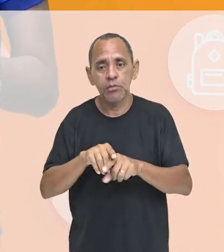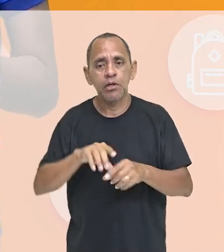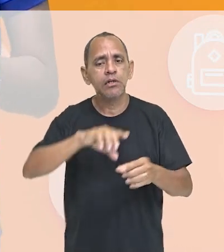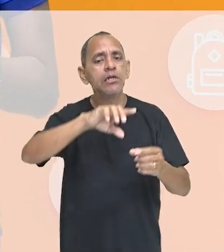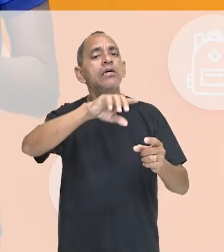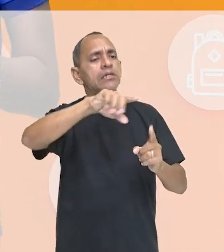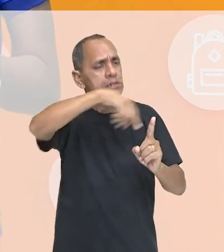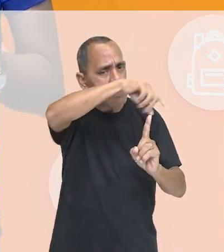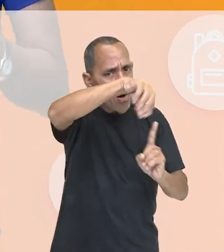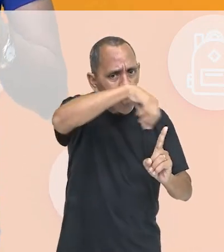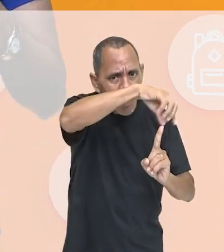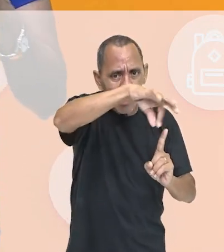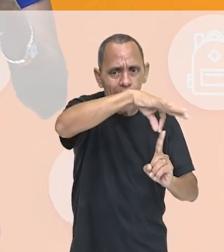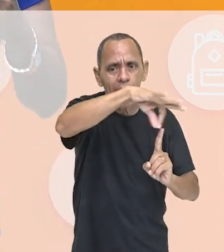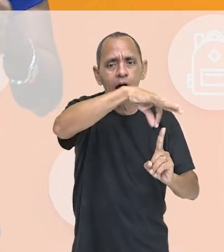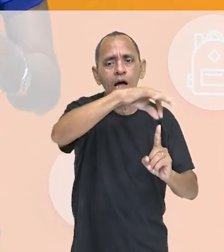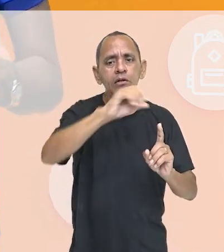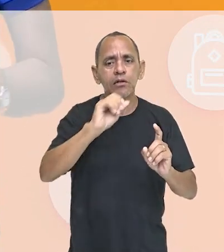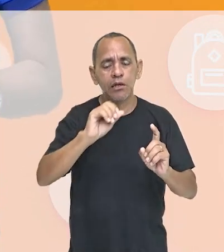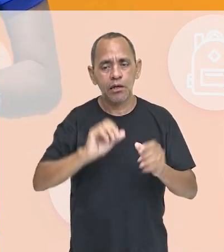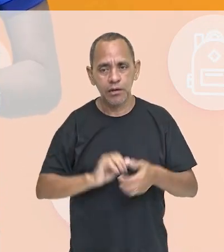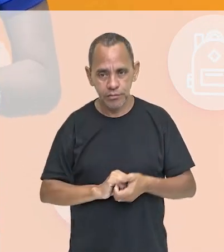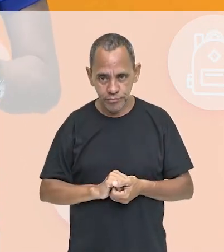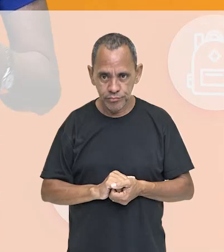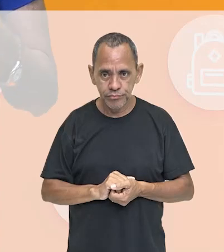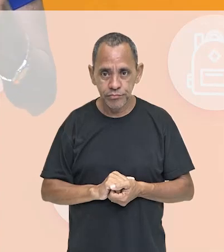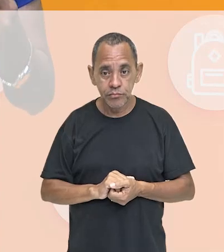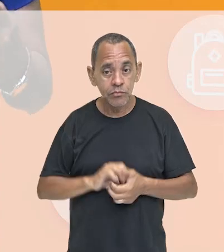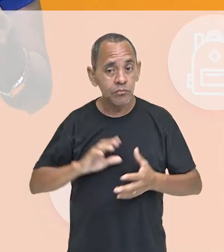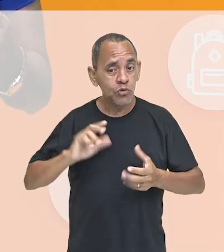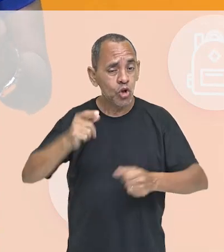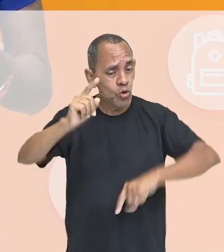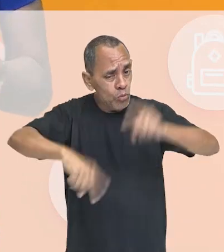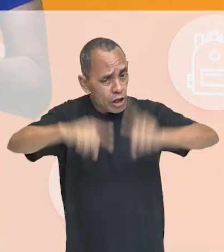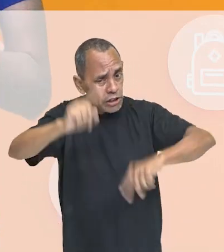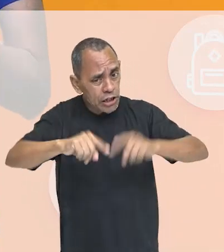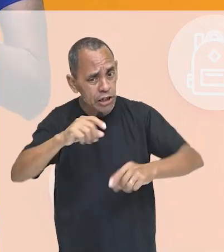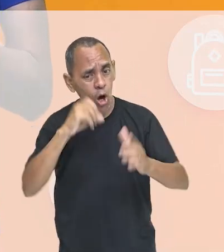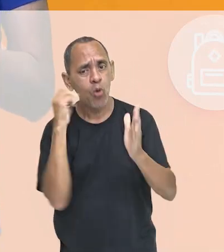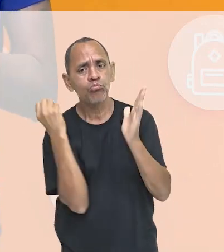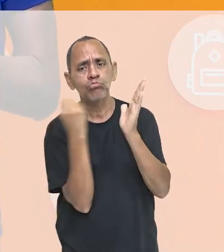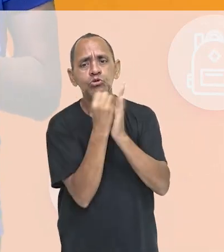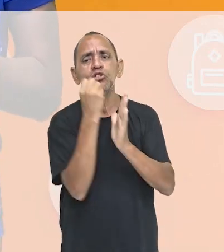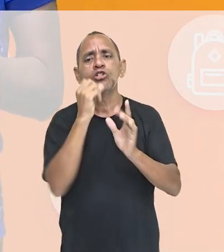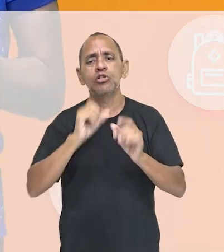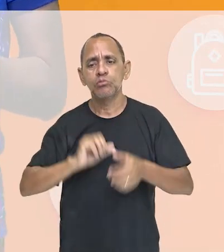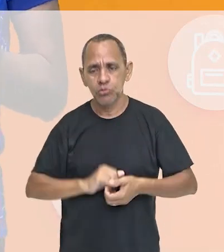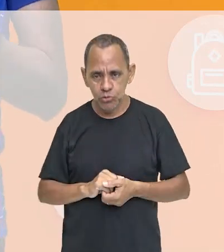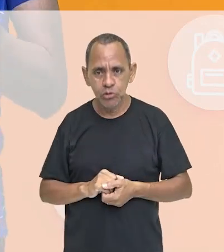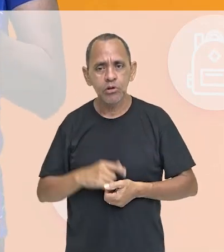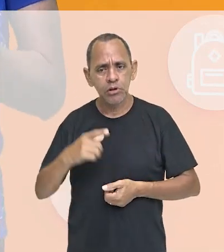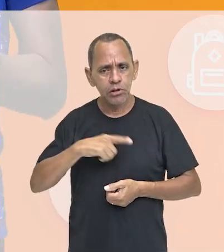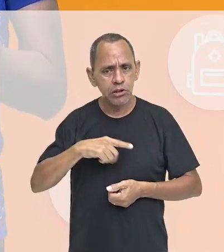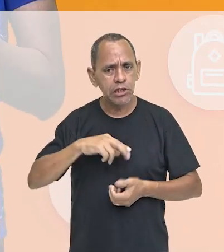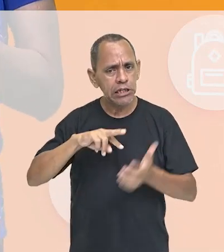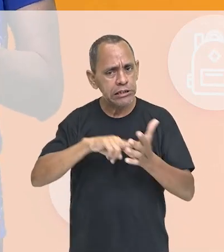aquele espaço, é todo objeto ou símbolo que tem um